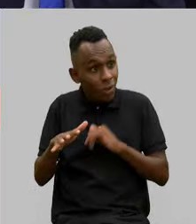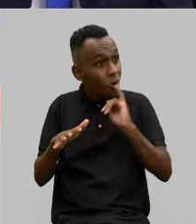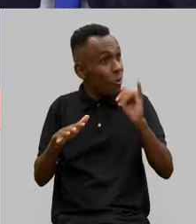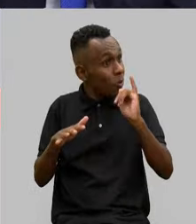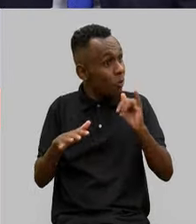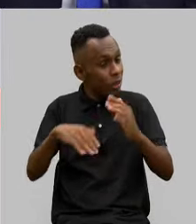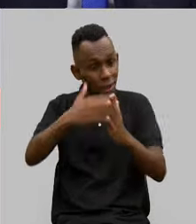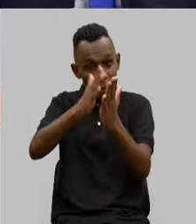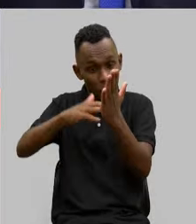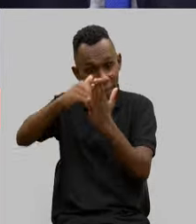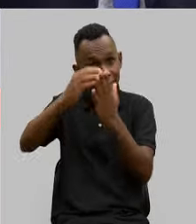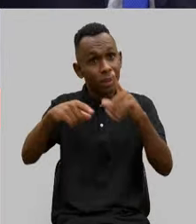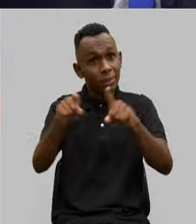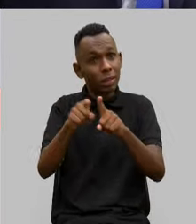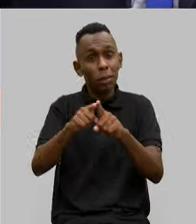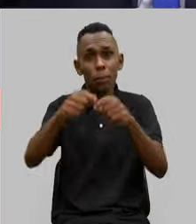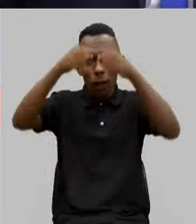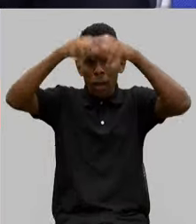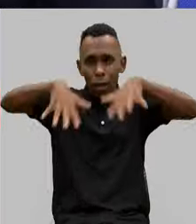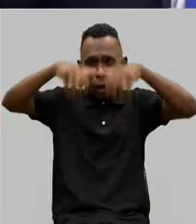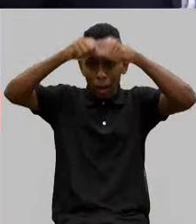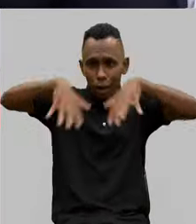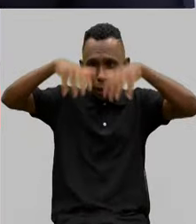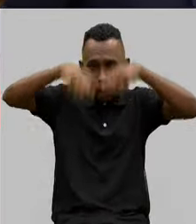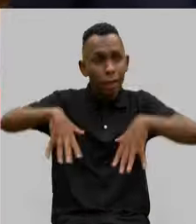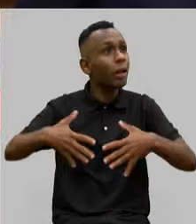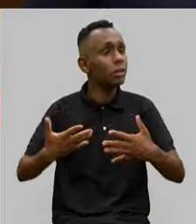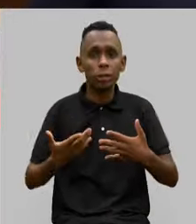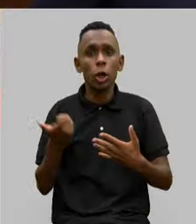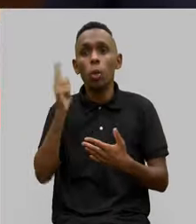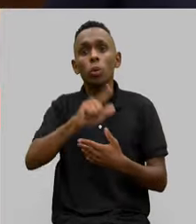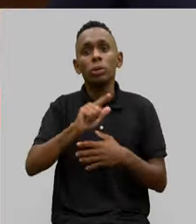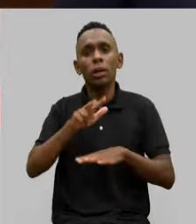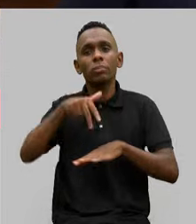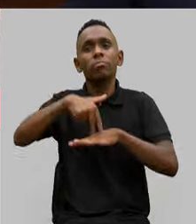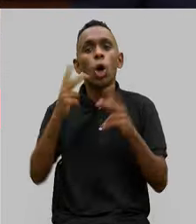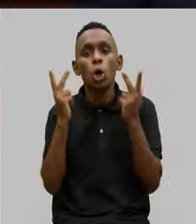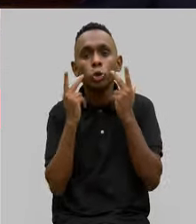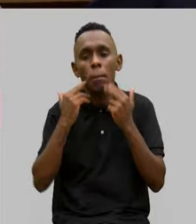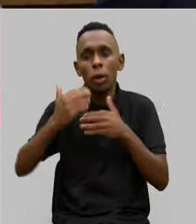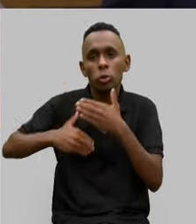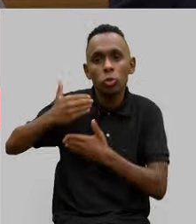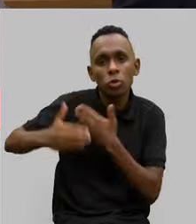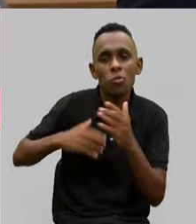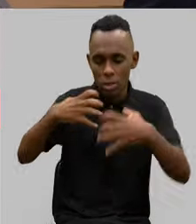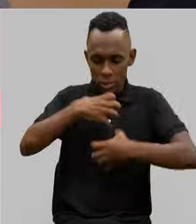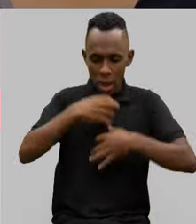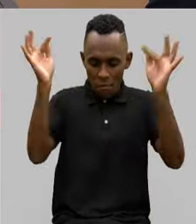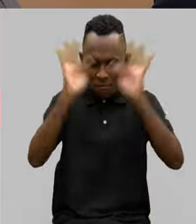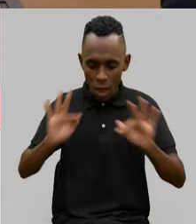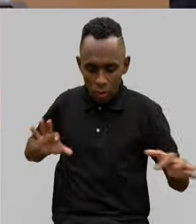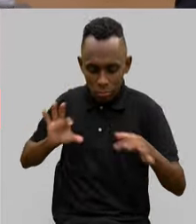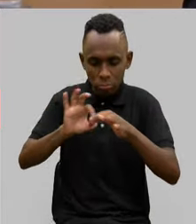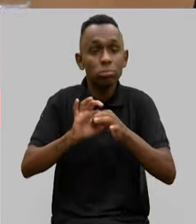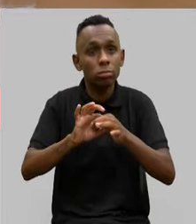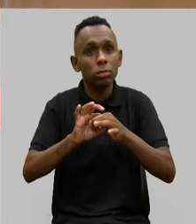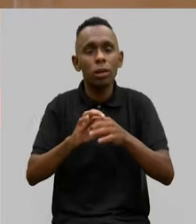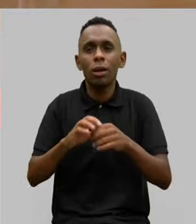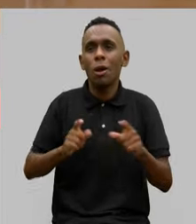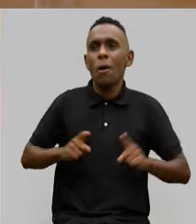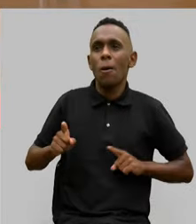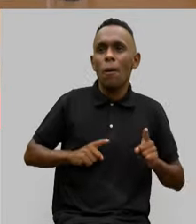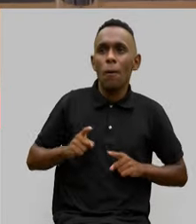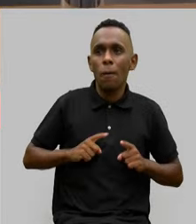pintar a criança com autismo no mundo consegue habitar se desenvolver ser feliz se conectar a prima com